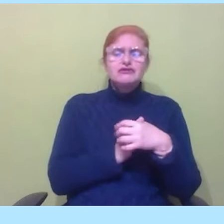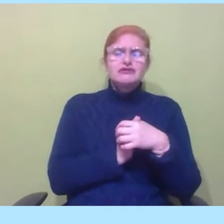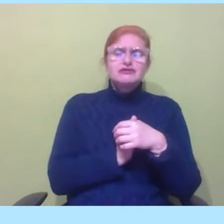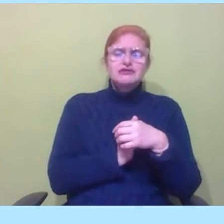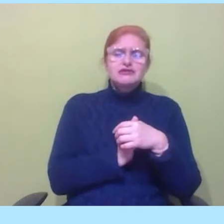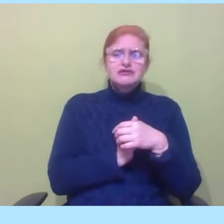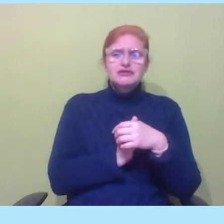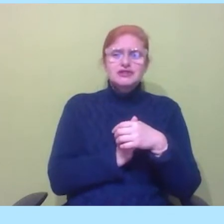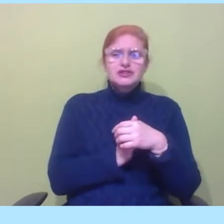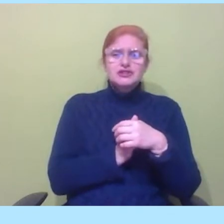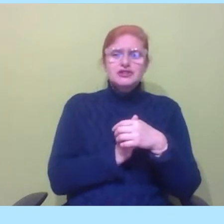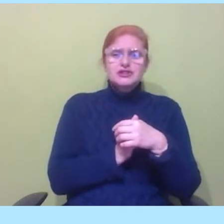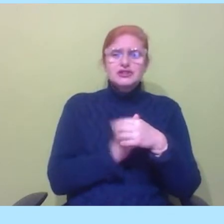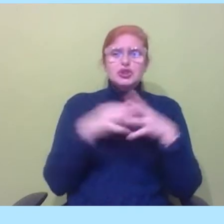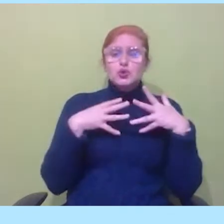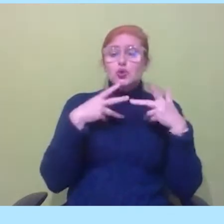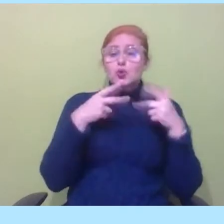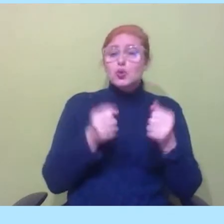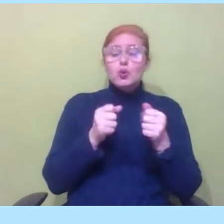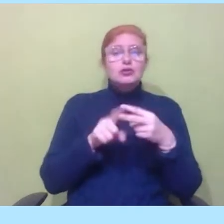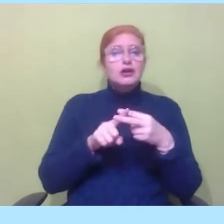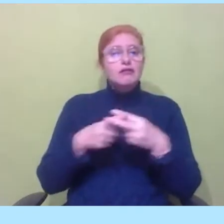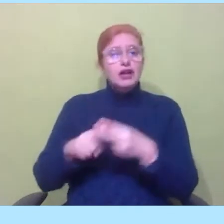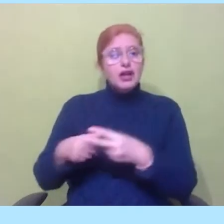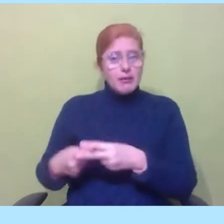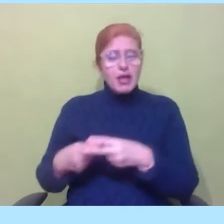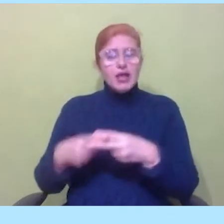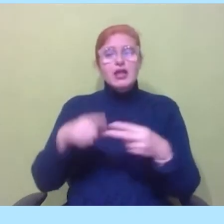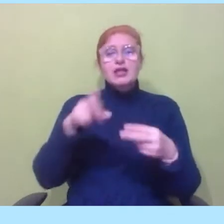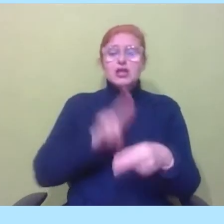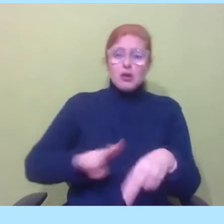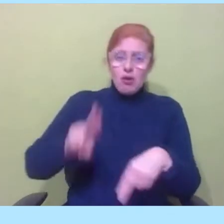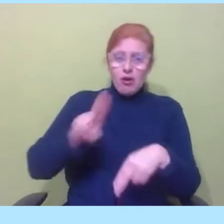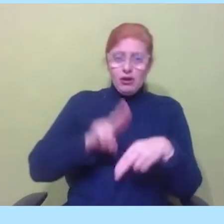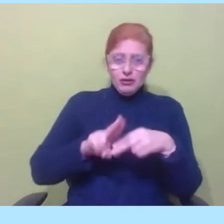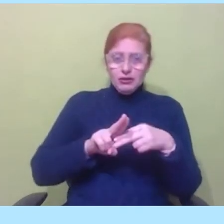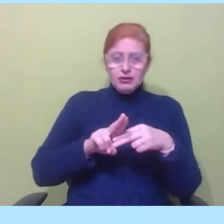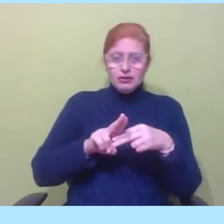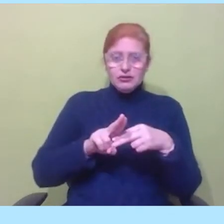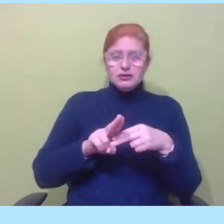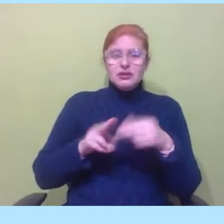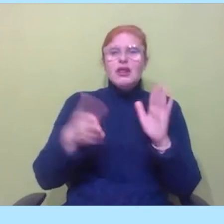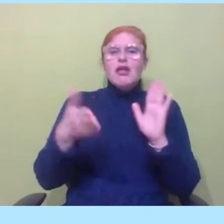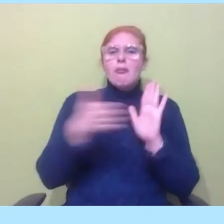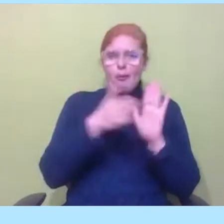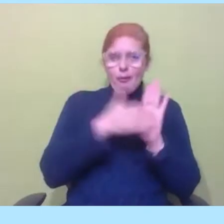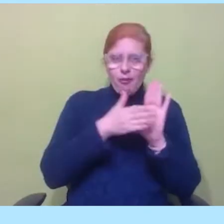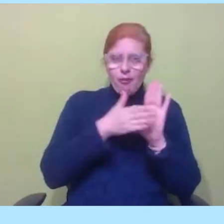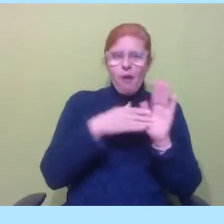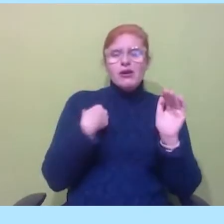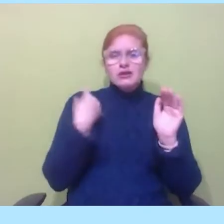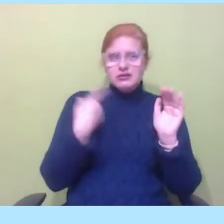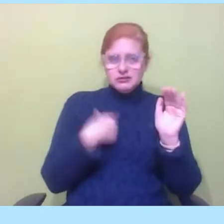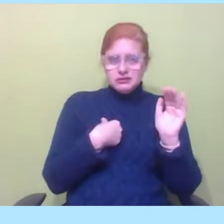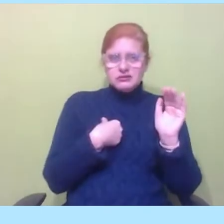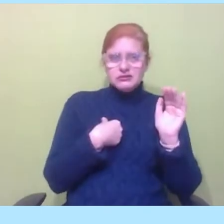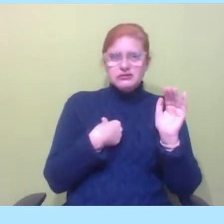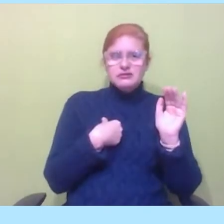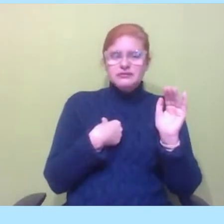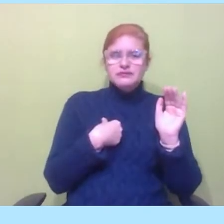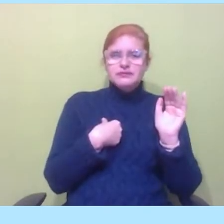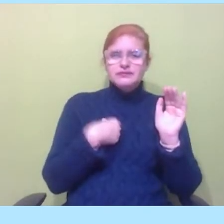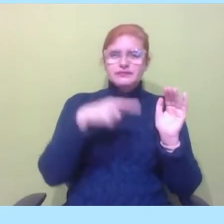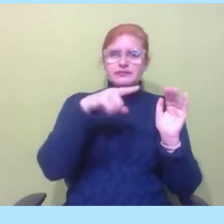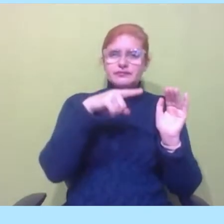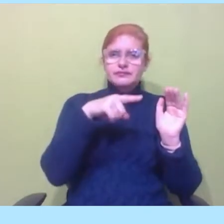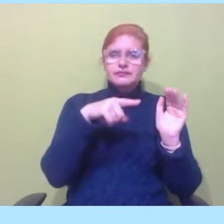todas essas ferramentas que estão sendo utilizadas, né, que estão sendo propostas para a gente, elas também são